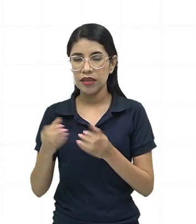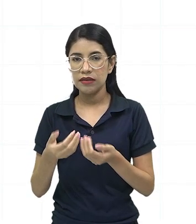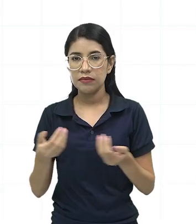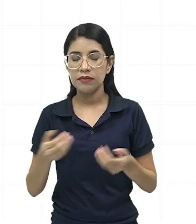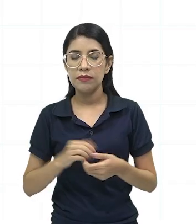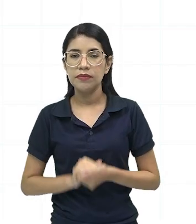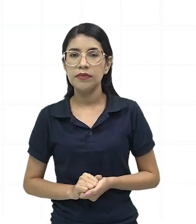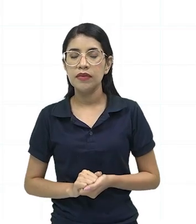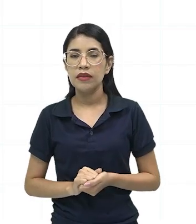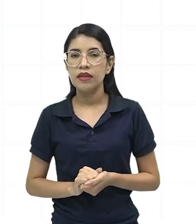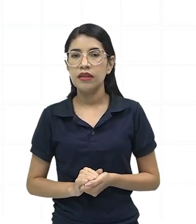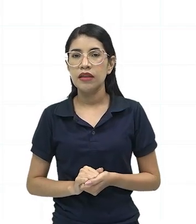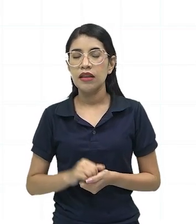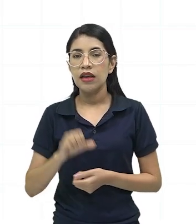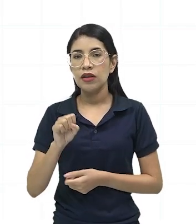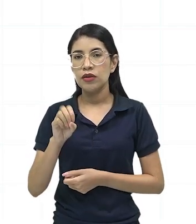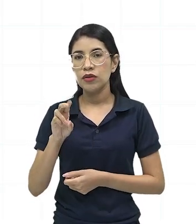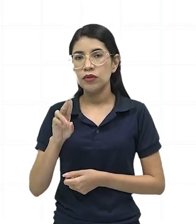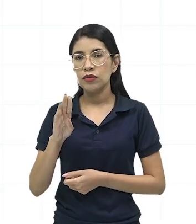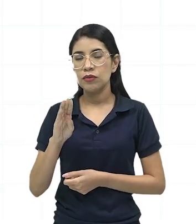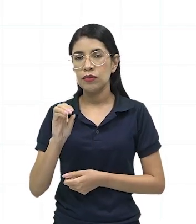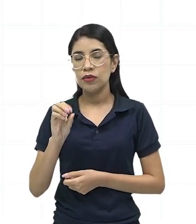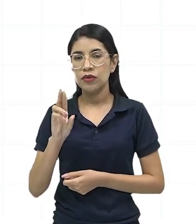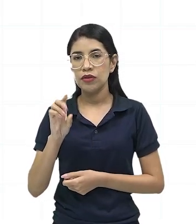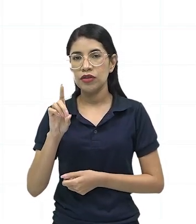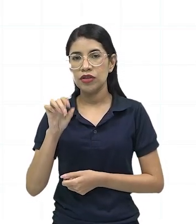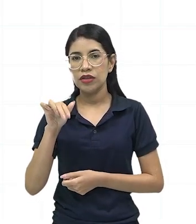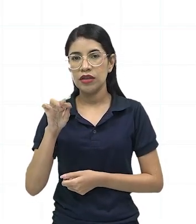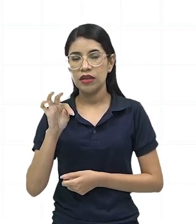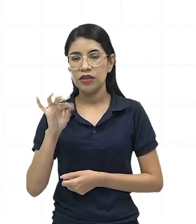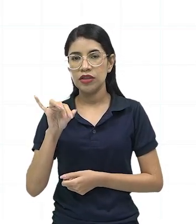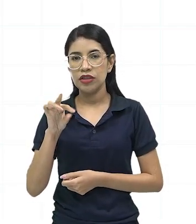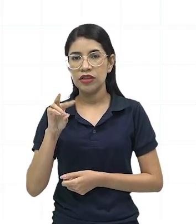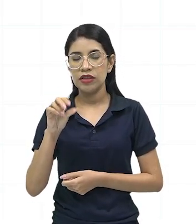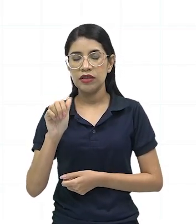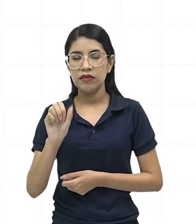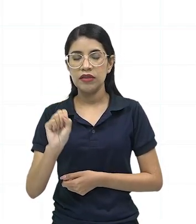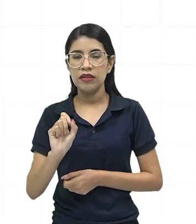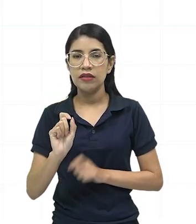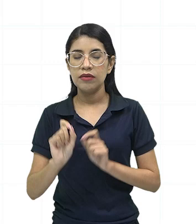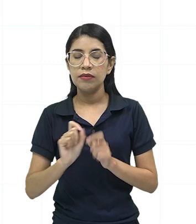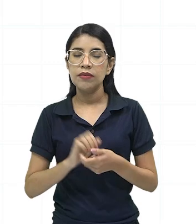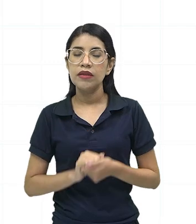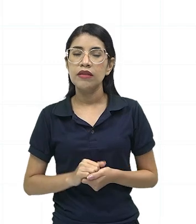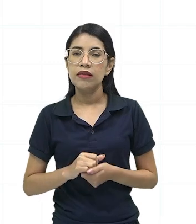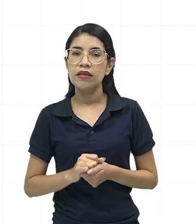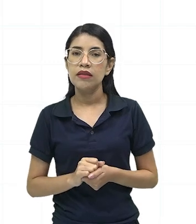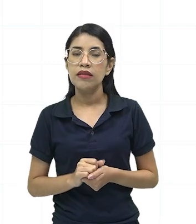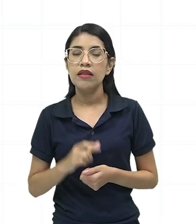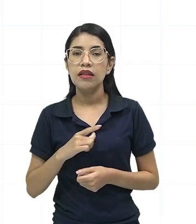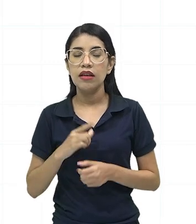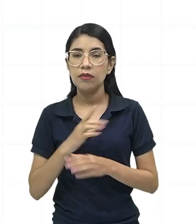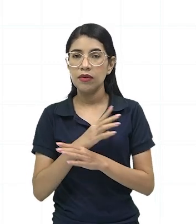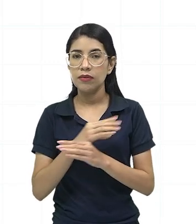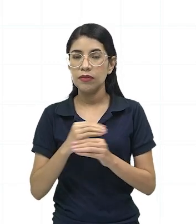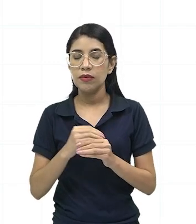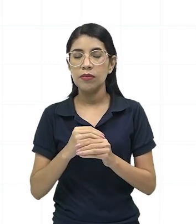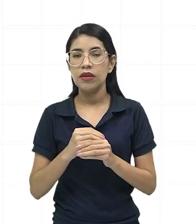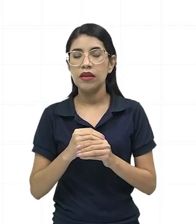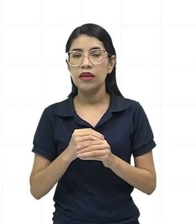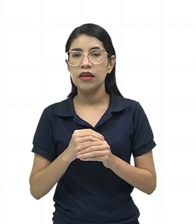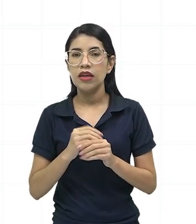conjunções subordinativas, eu tenho conjunções, que são palavras ou expressões que estabelecem uma relação